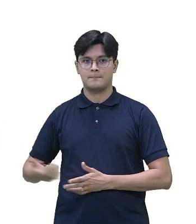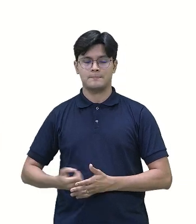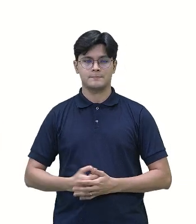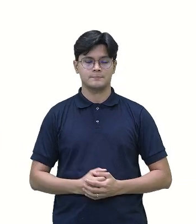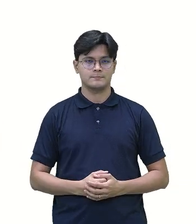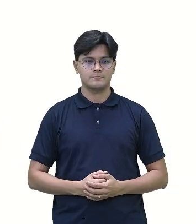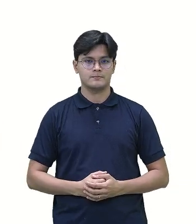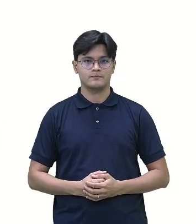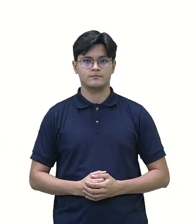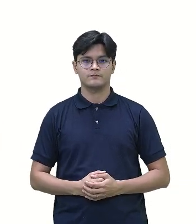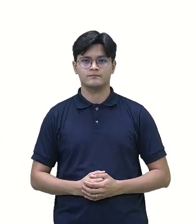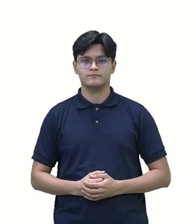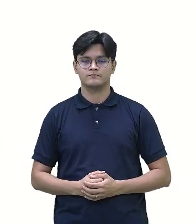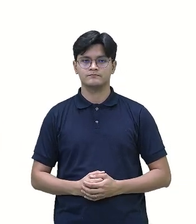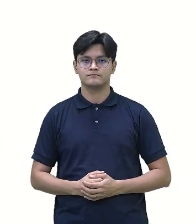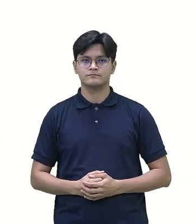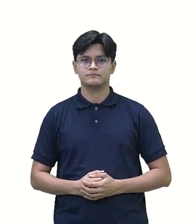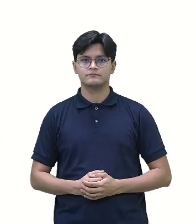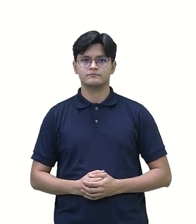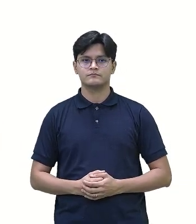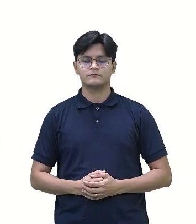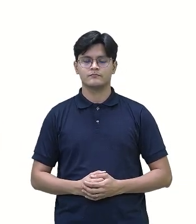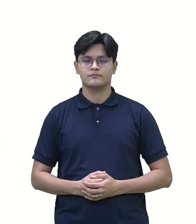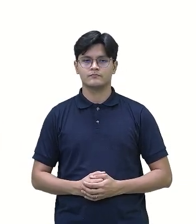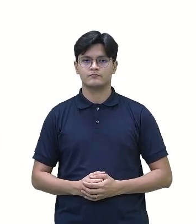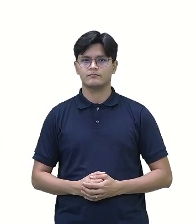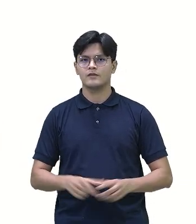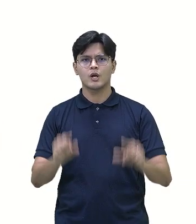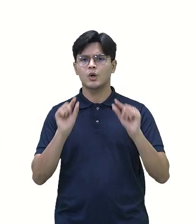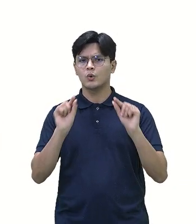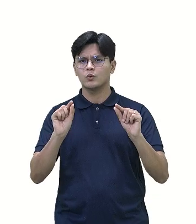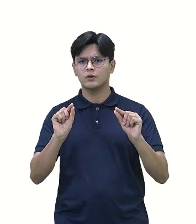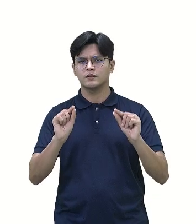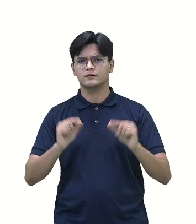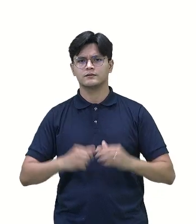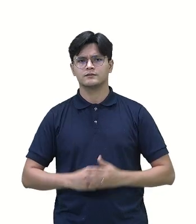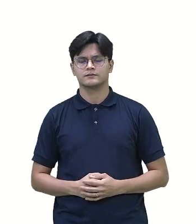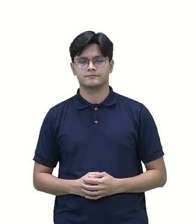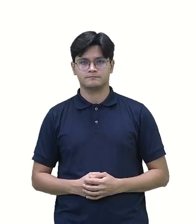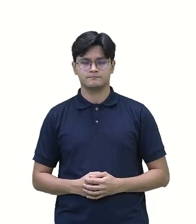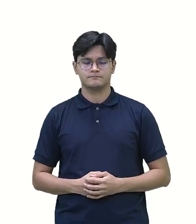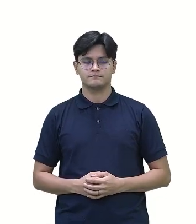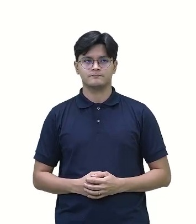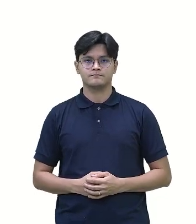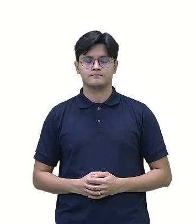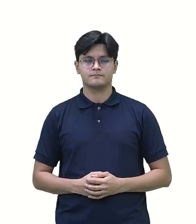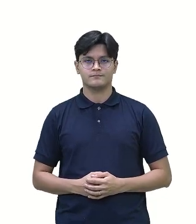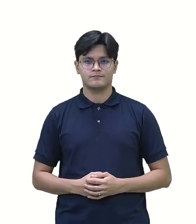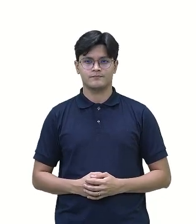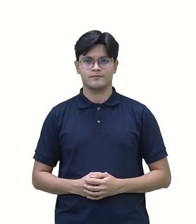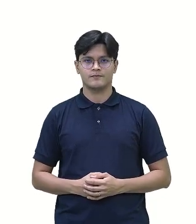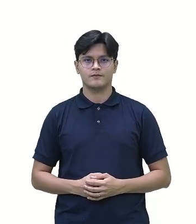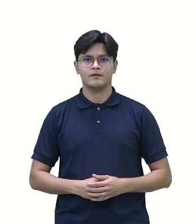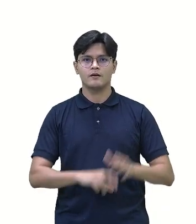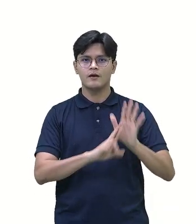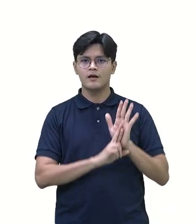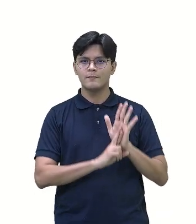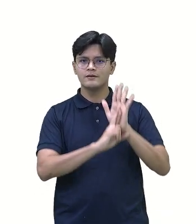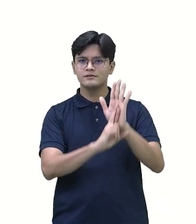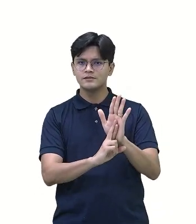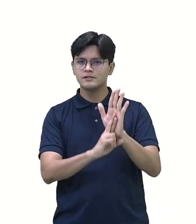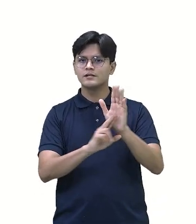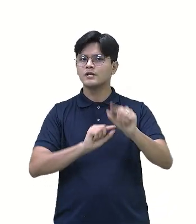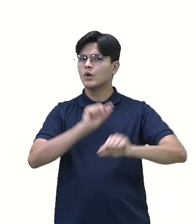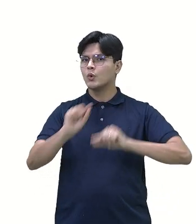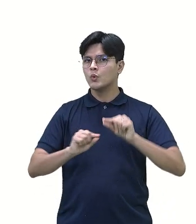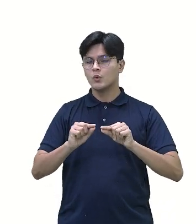amostral. O que é, na verdade, então, esse espaço amostral? Ele representa todas